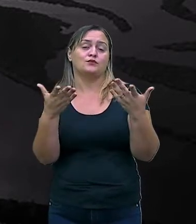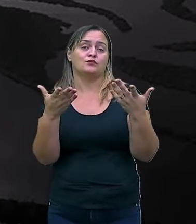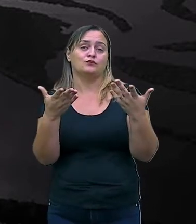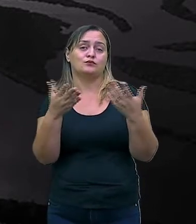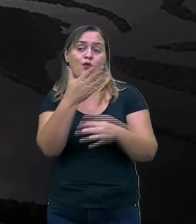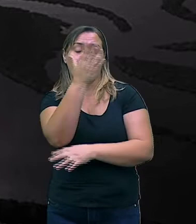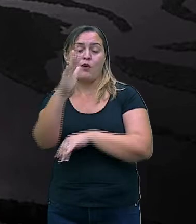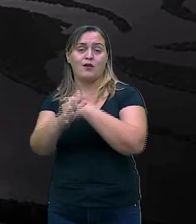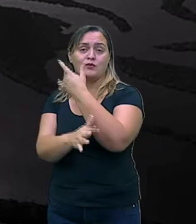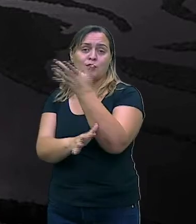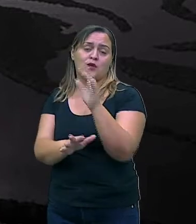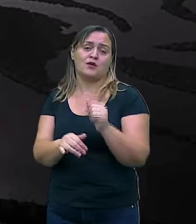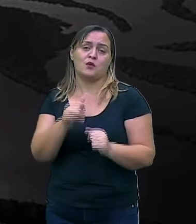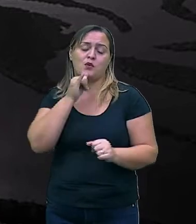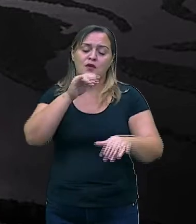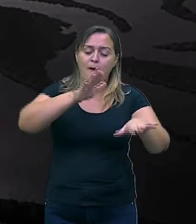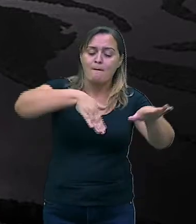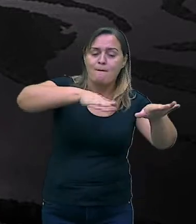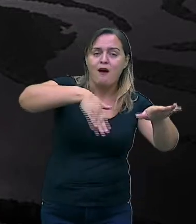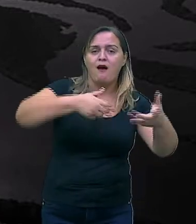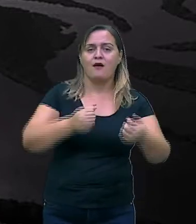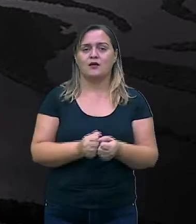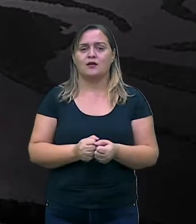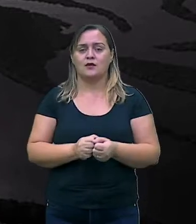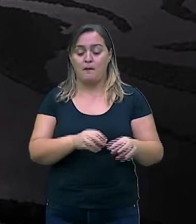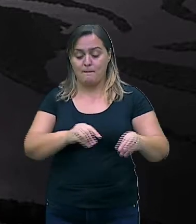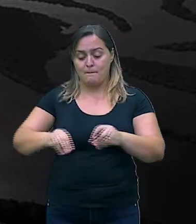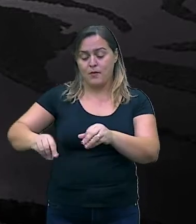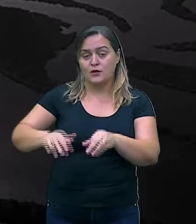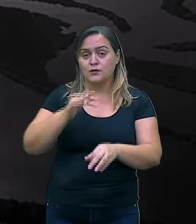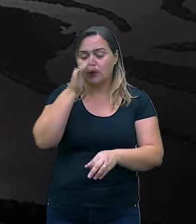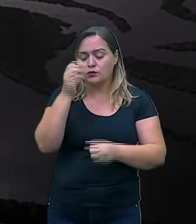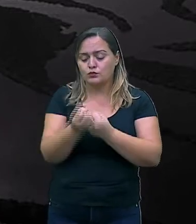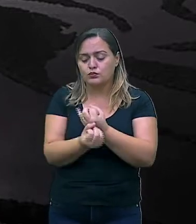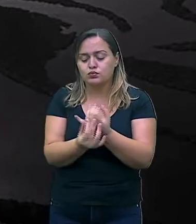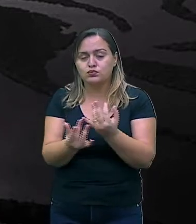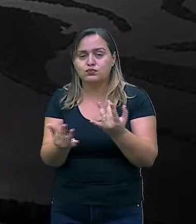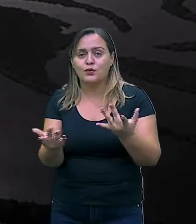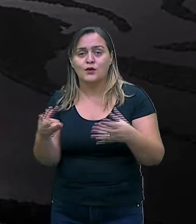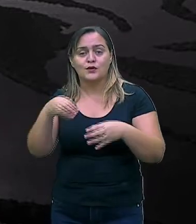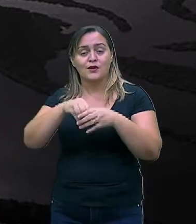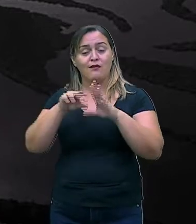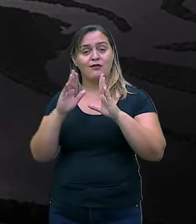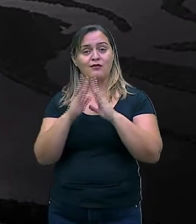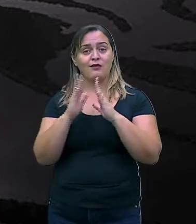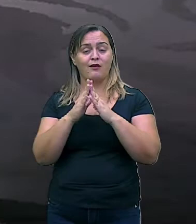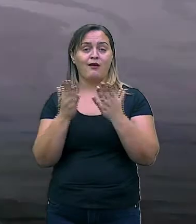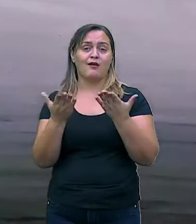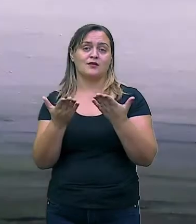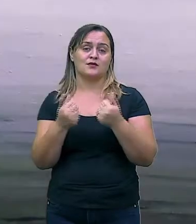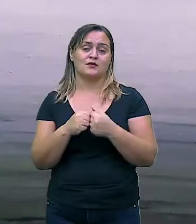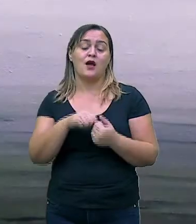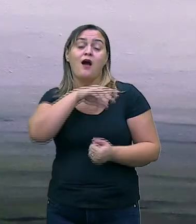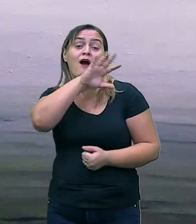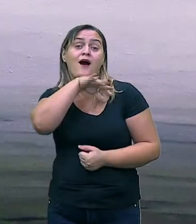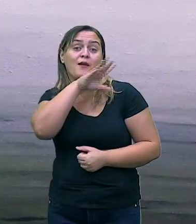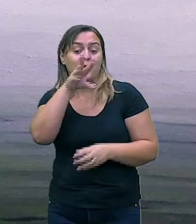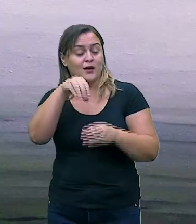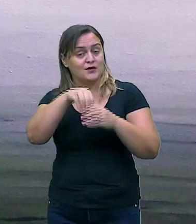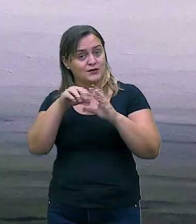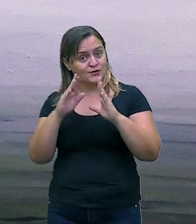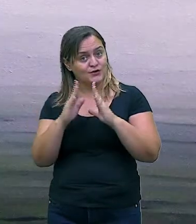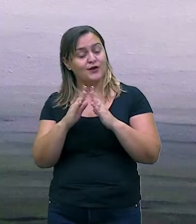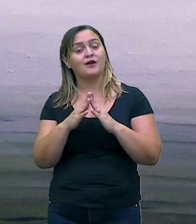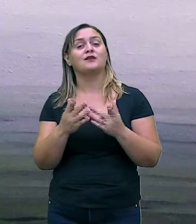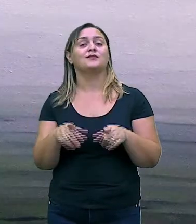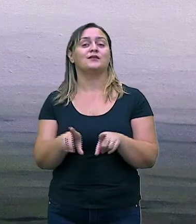praias, parques, cultivando hortas e jardins, observando os pássaros, criando animais. E